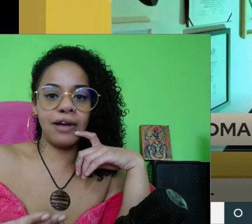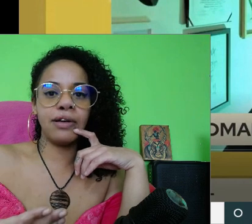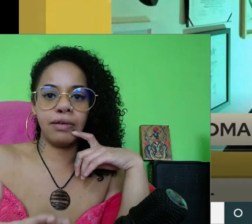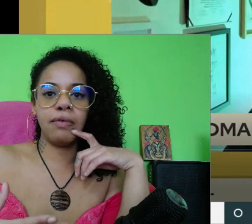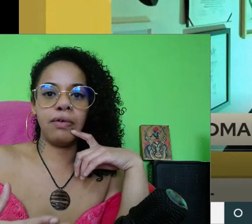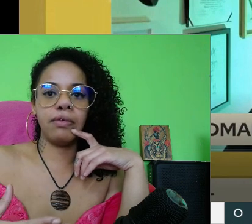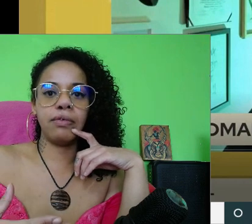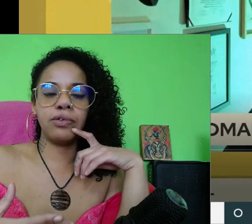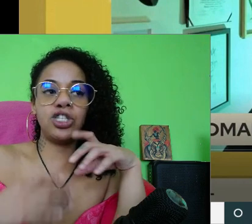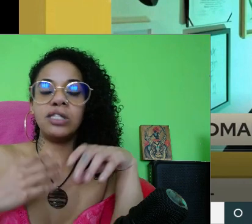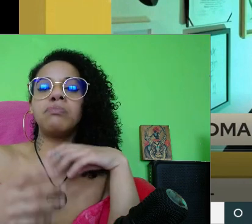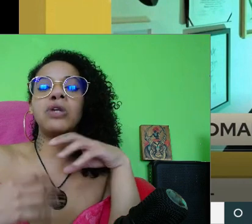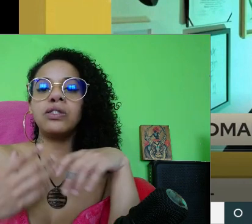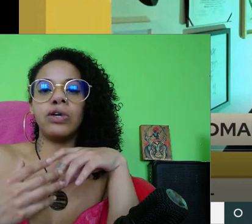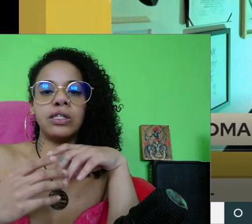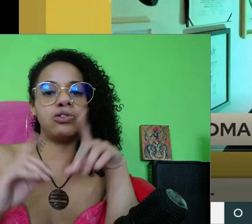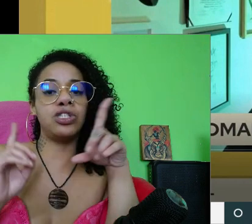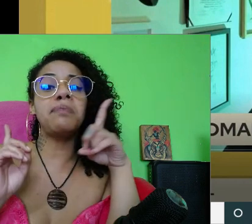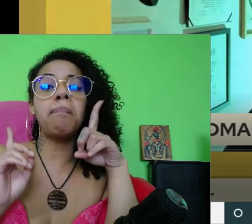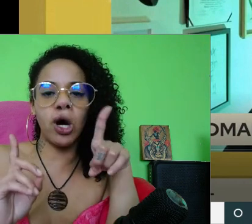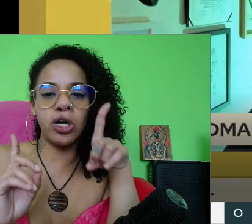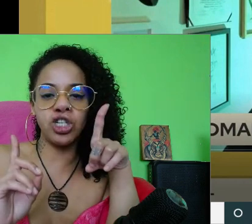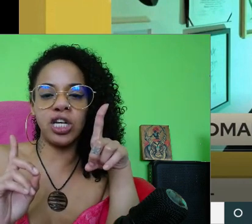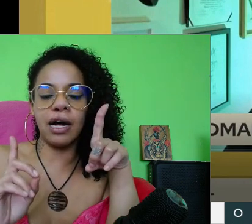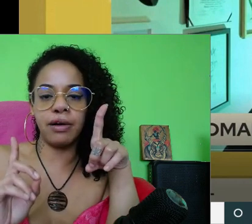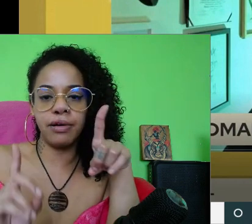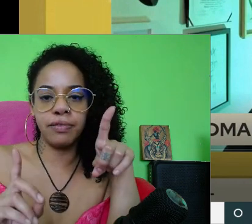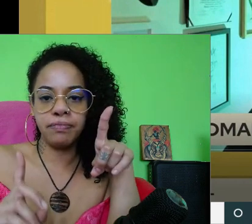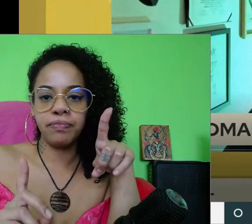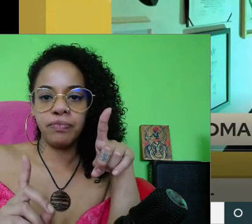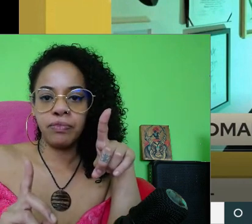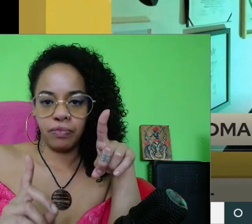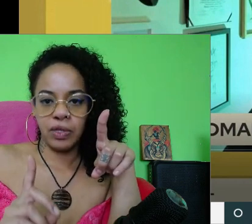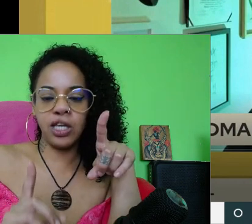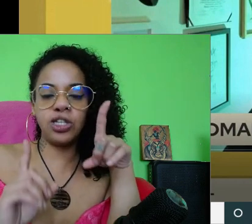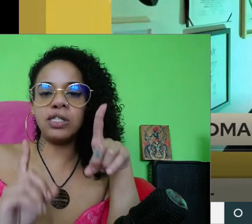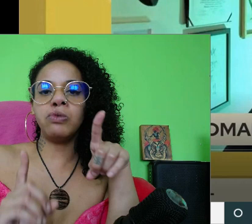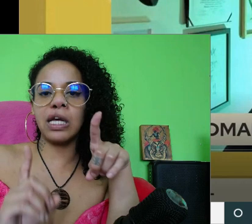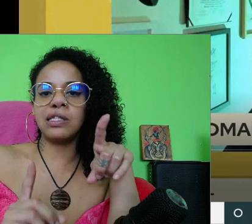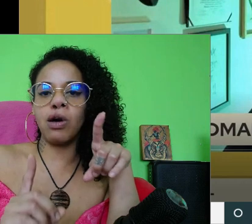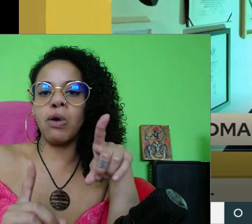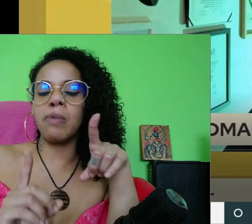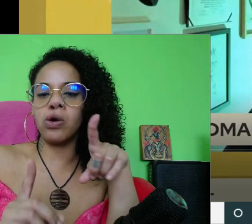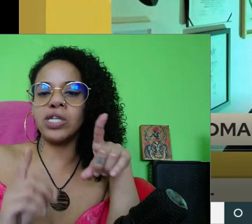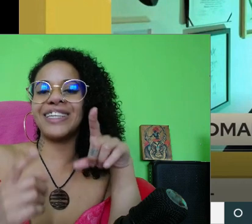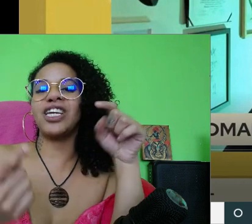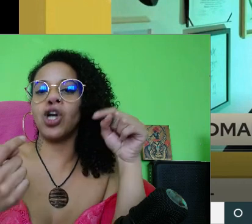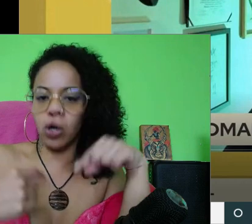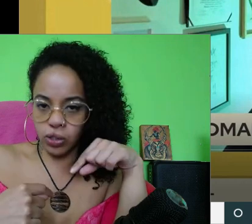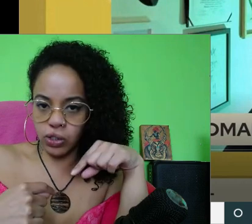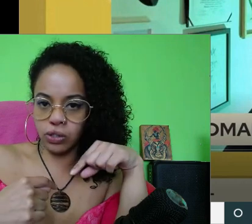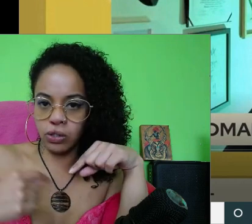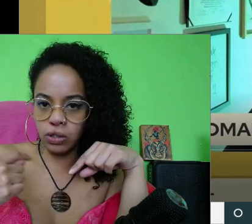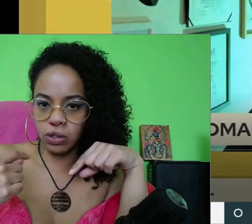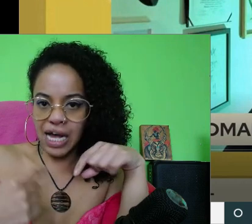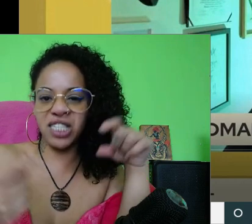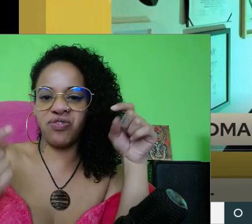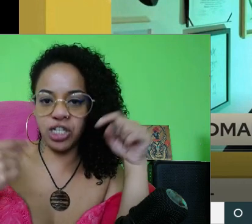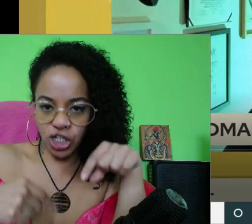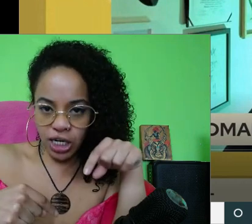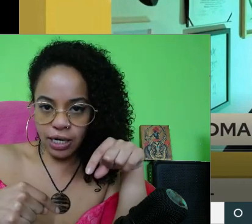gerar dissimulações eu disse pode gerar e de simulação é uma coisa que nós